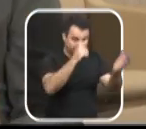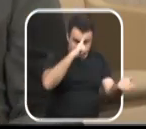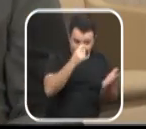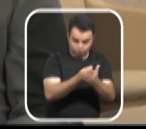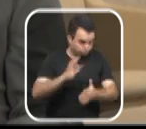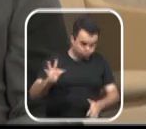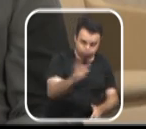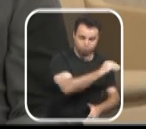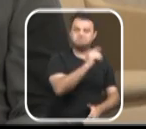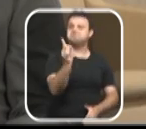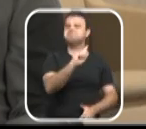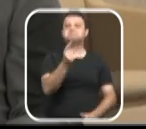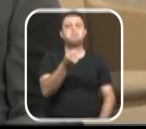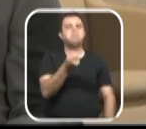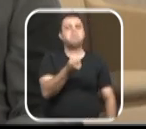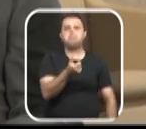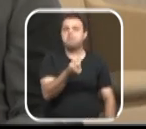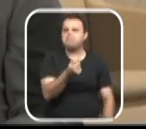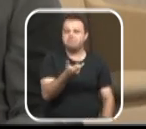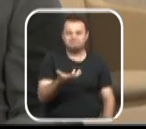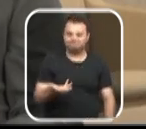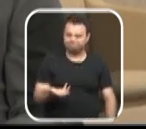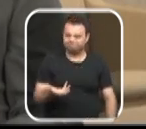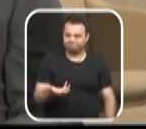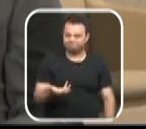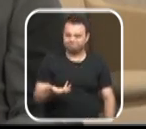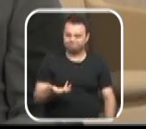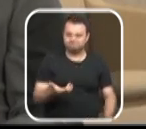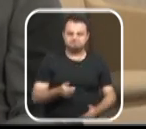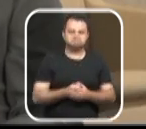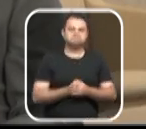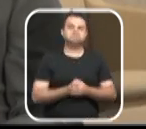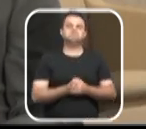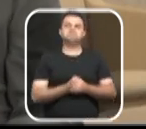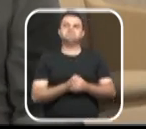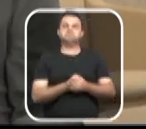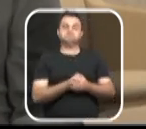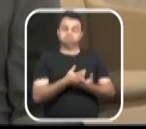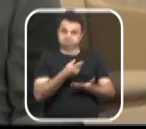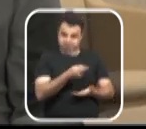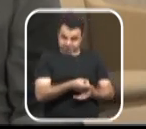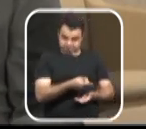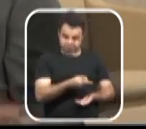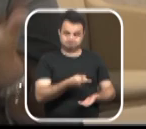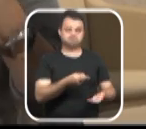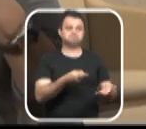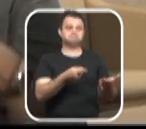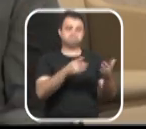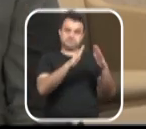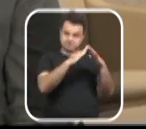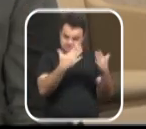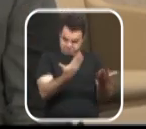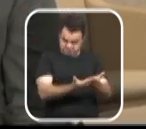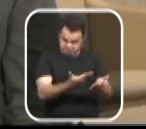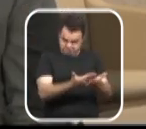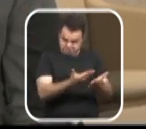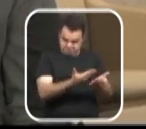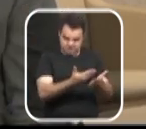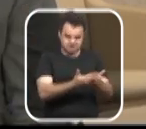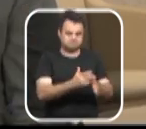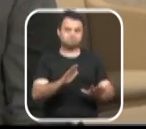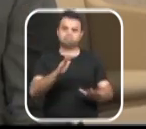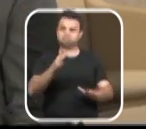Então os indivíduos que frequentam, né, uma parte considerável da sua vida no ambiente